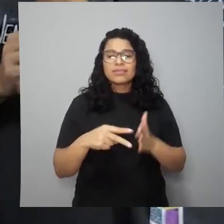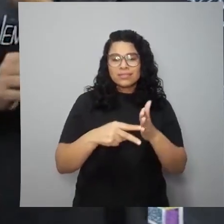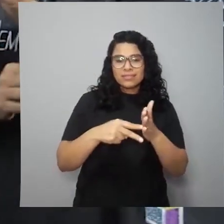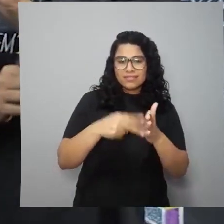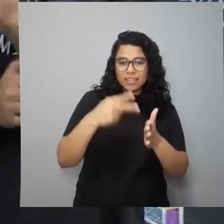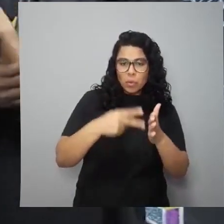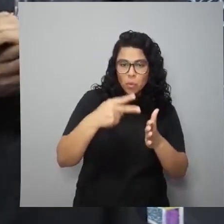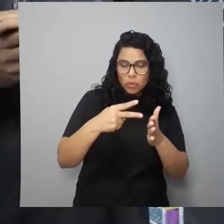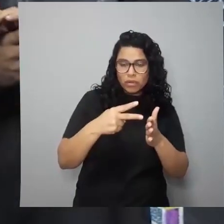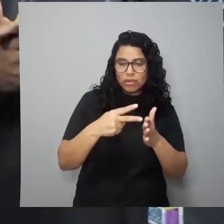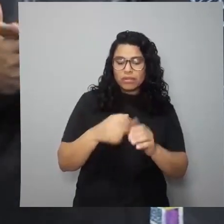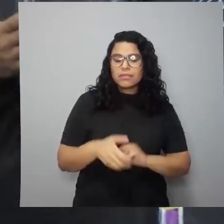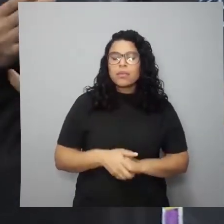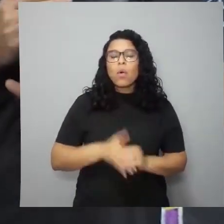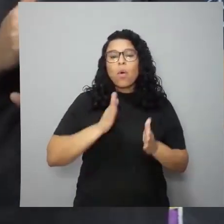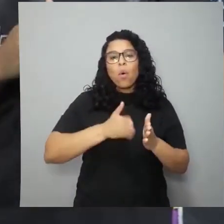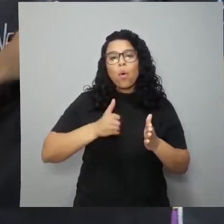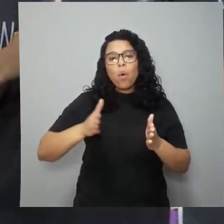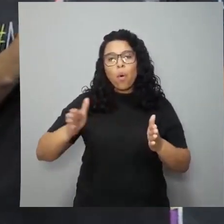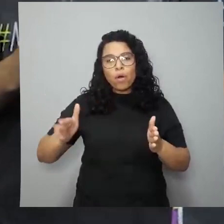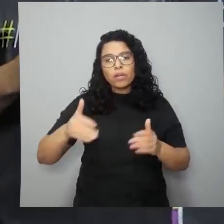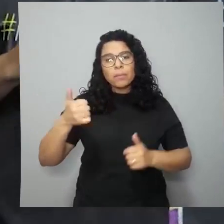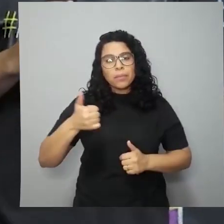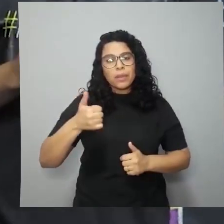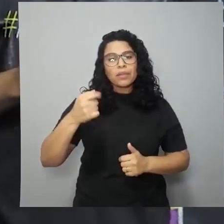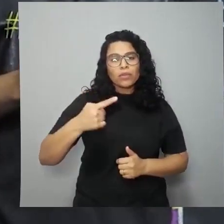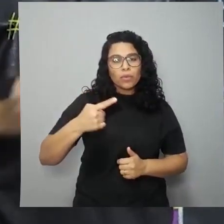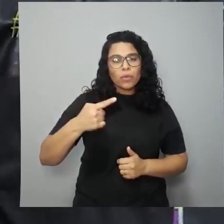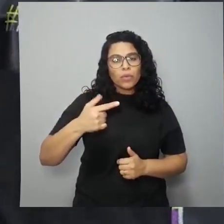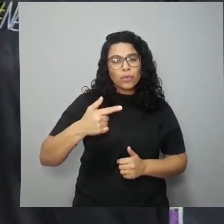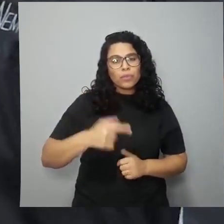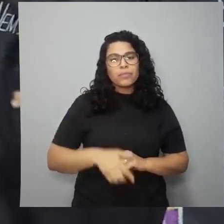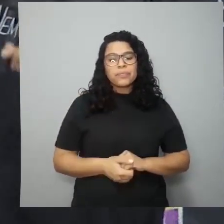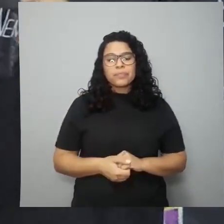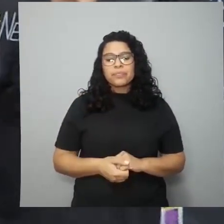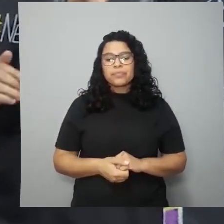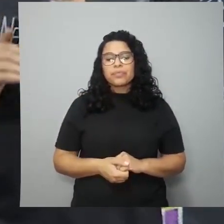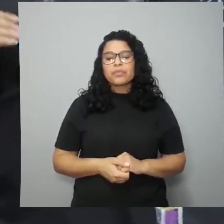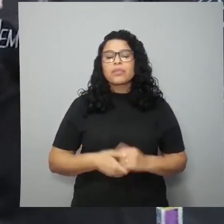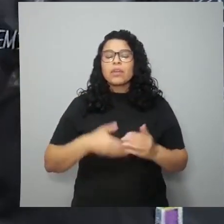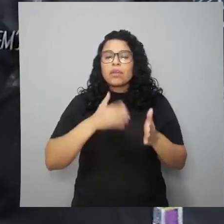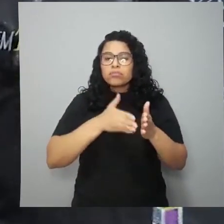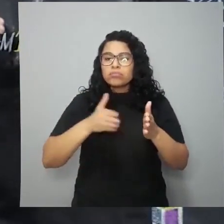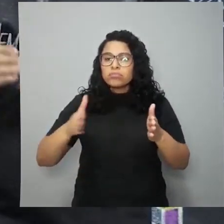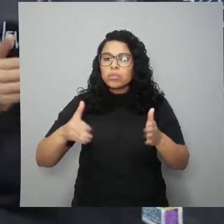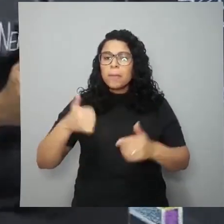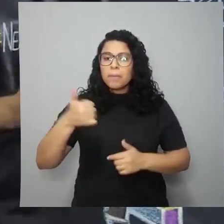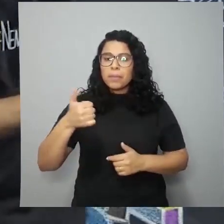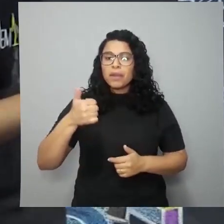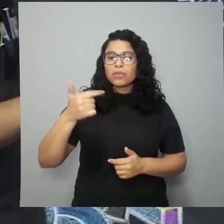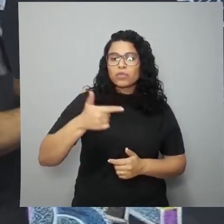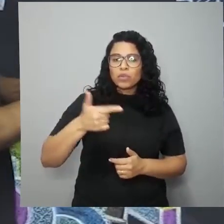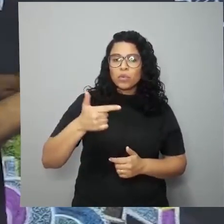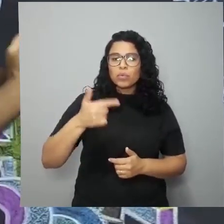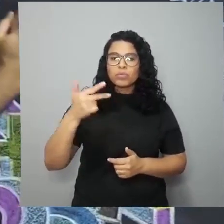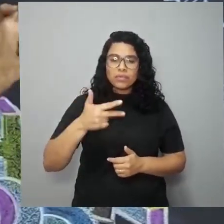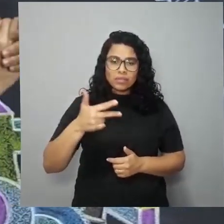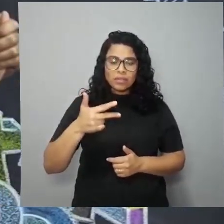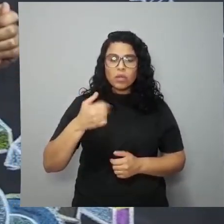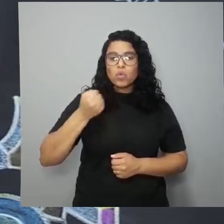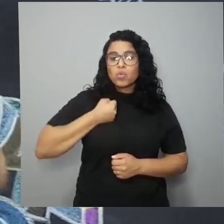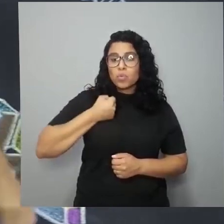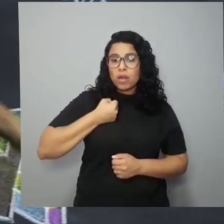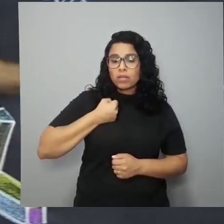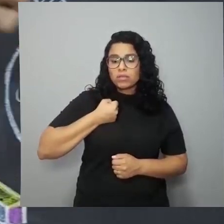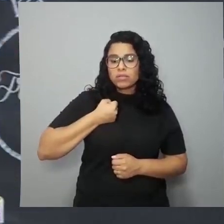numeral segunda, que marca uma ordem, que marca uma posição. Esses numerais que marcam ordem, que marcam posição, são os